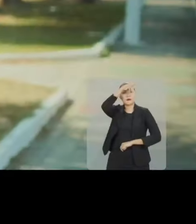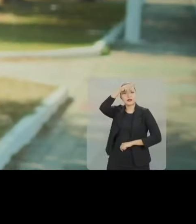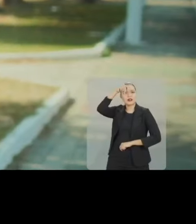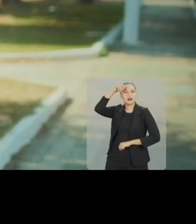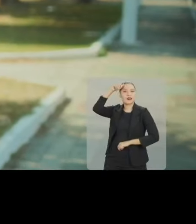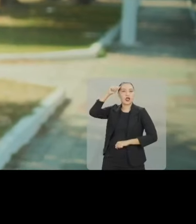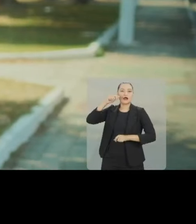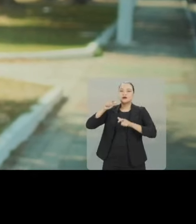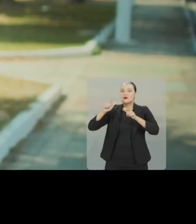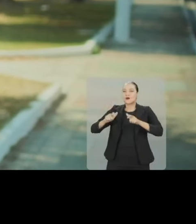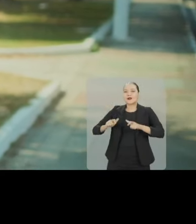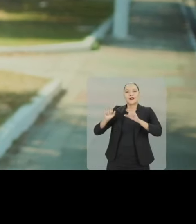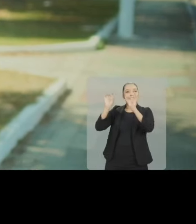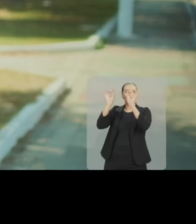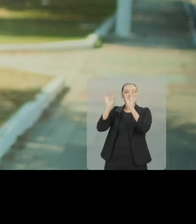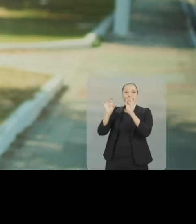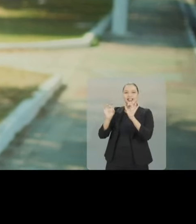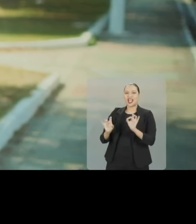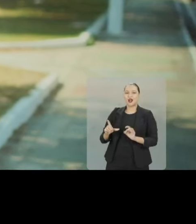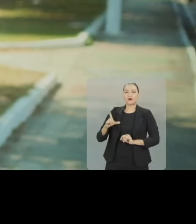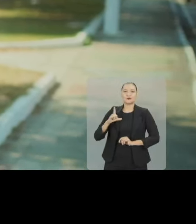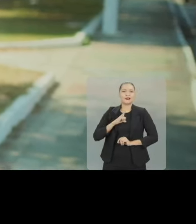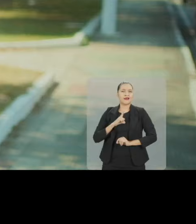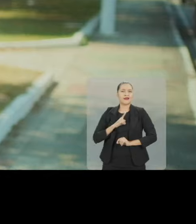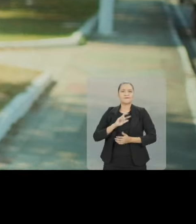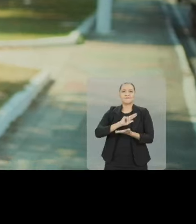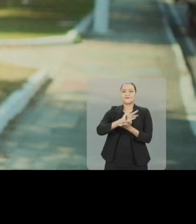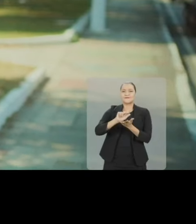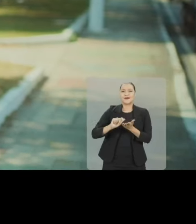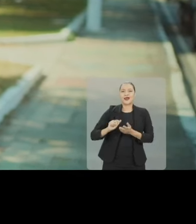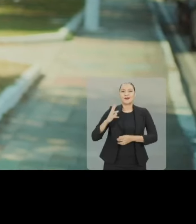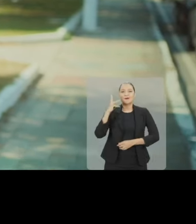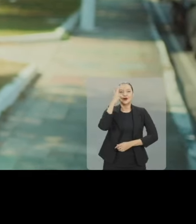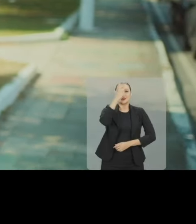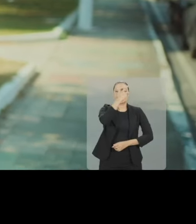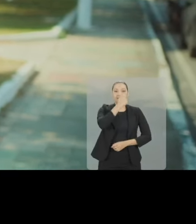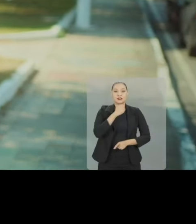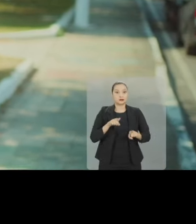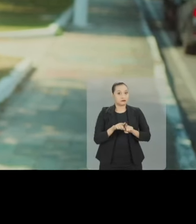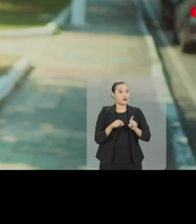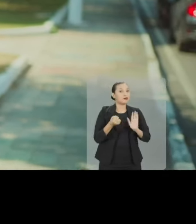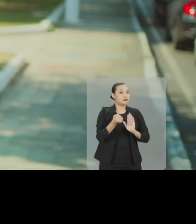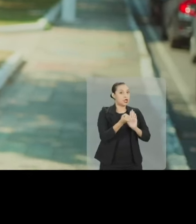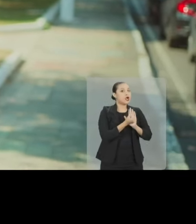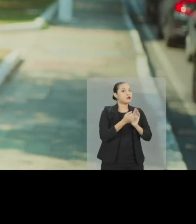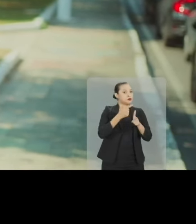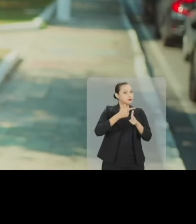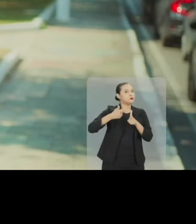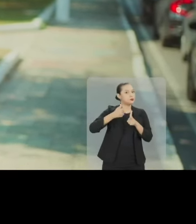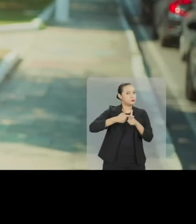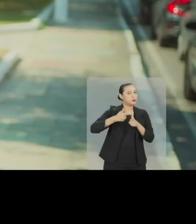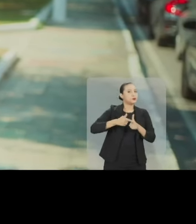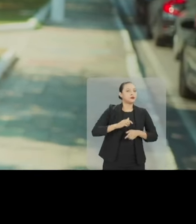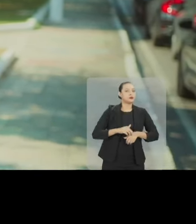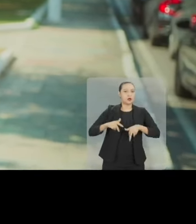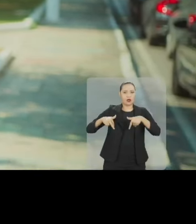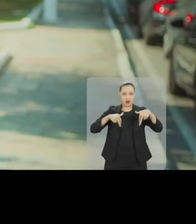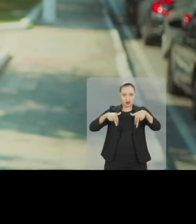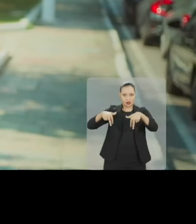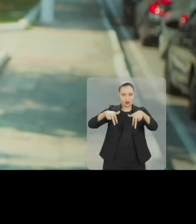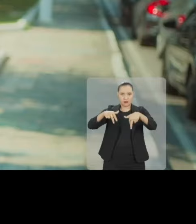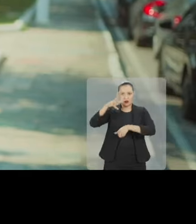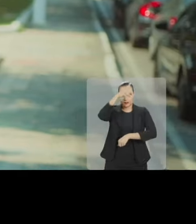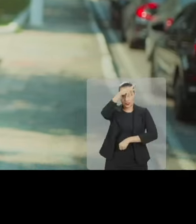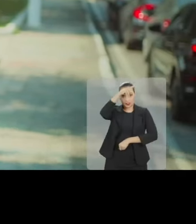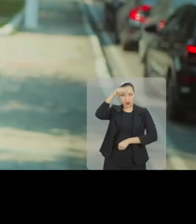Manaus é uma cidade especial, de muitas belezas, mas também marcada por grandes desafios a superar. Andar por